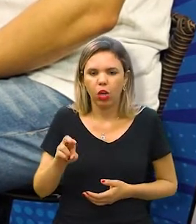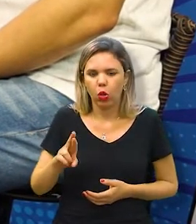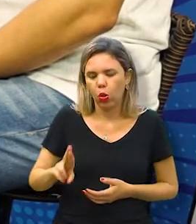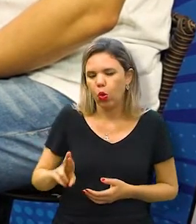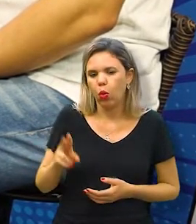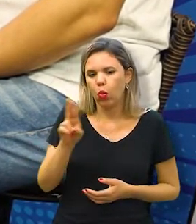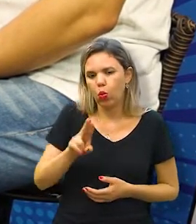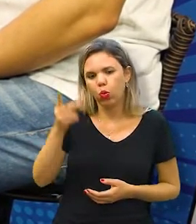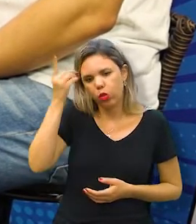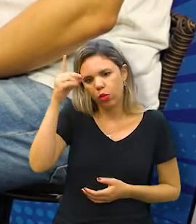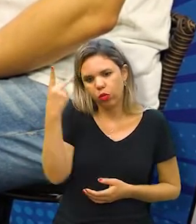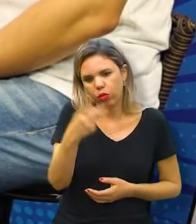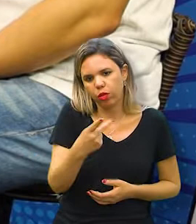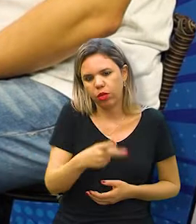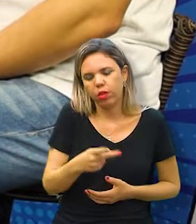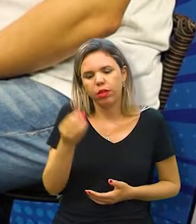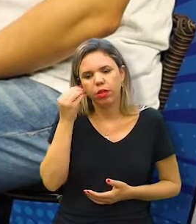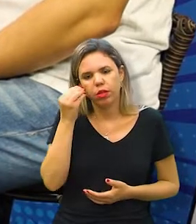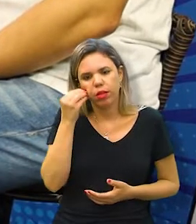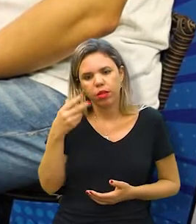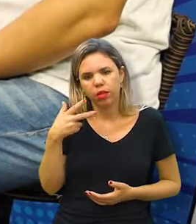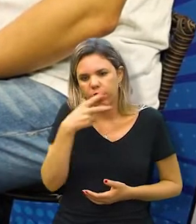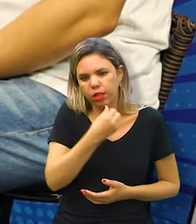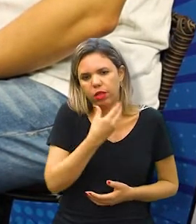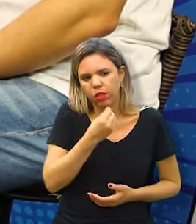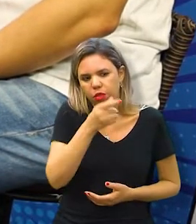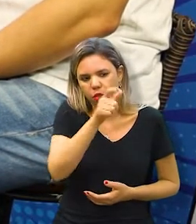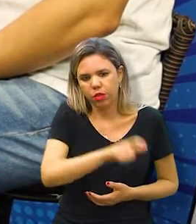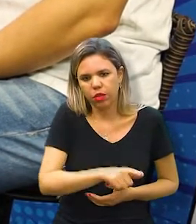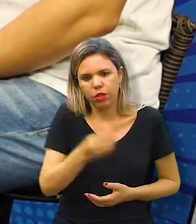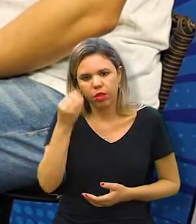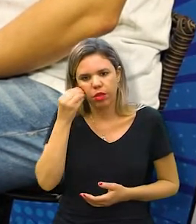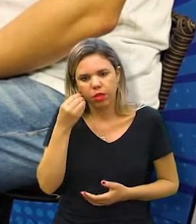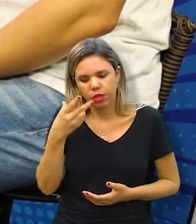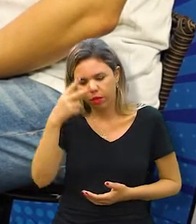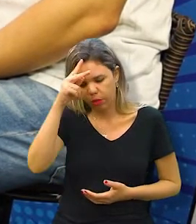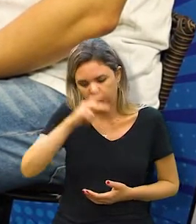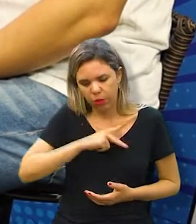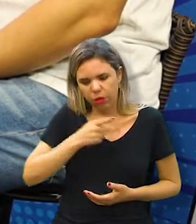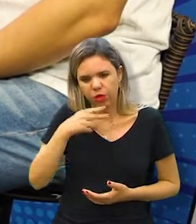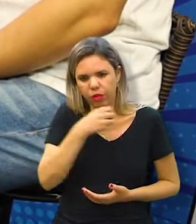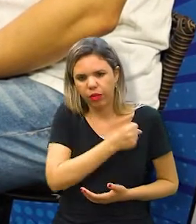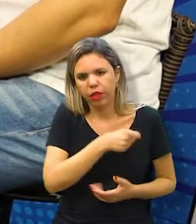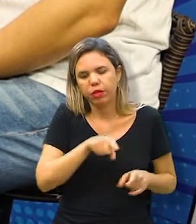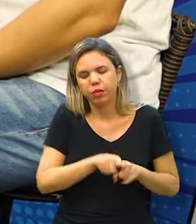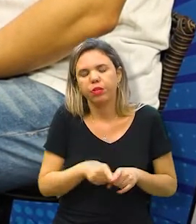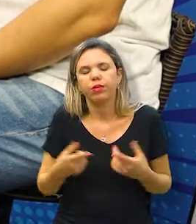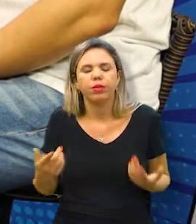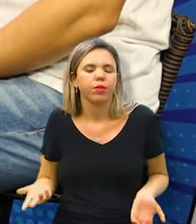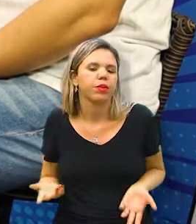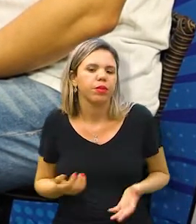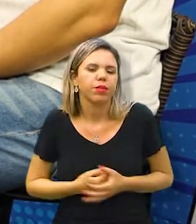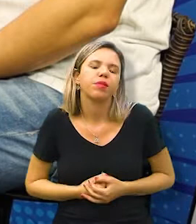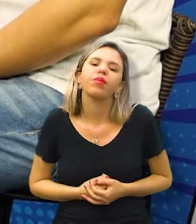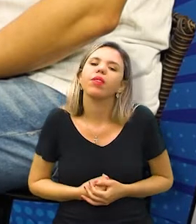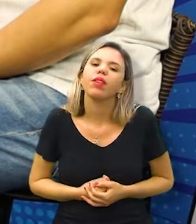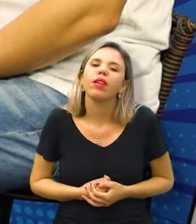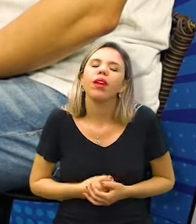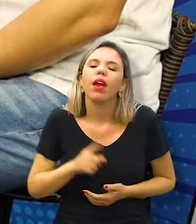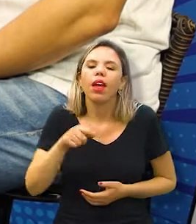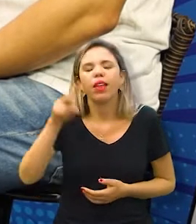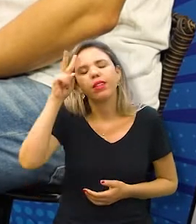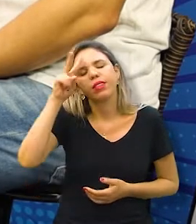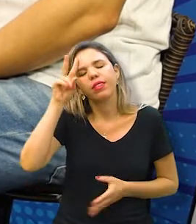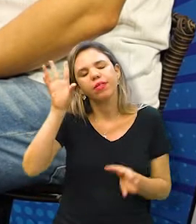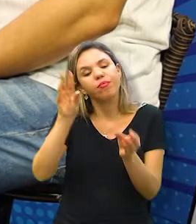usar os dons dela para tentar salvar ele e tentar se salvar. Enfim, essa é